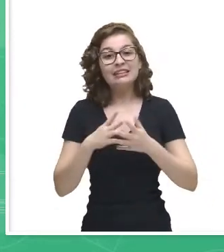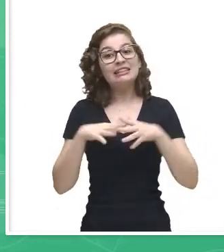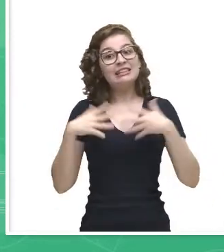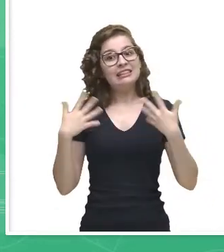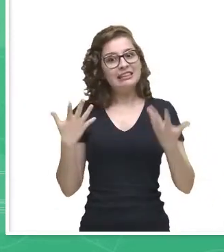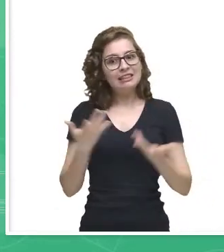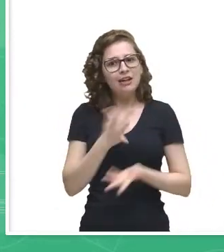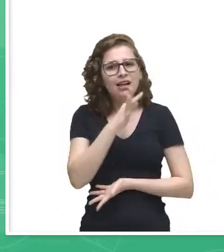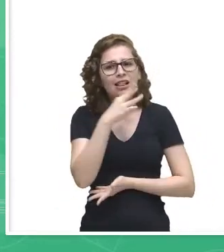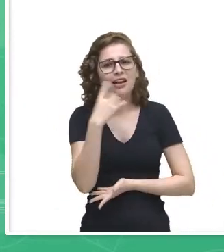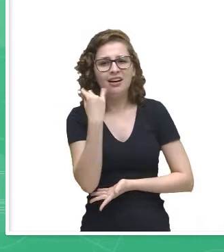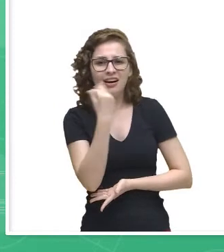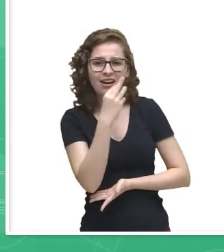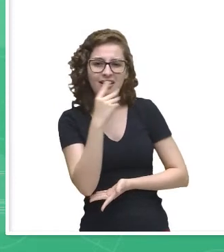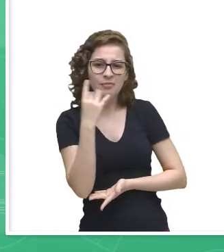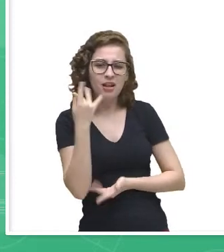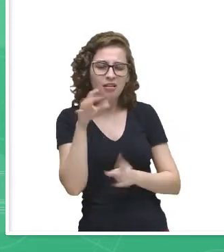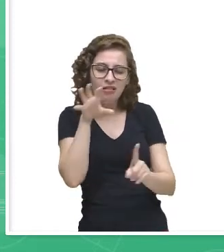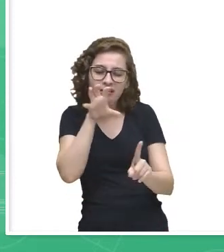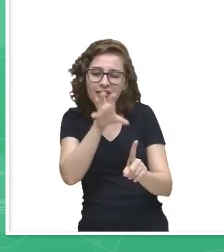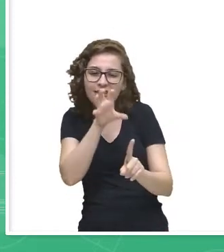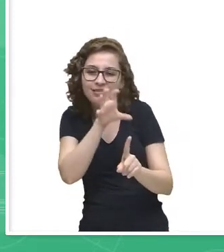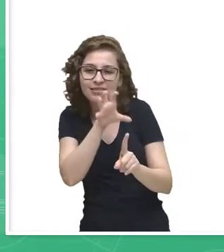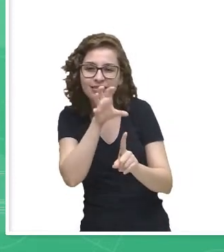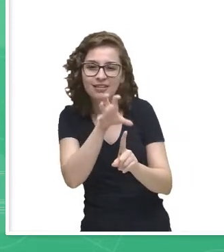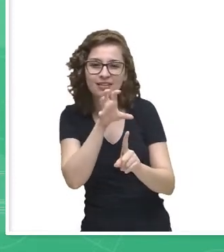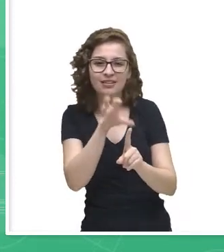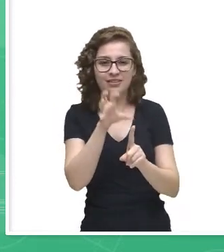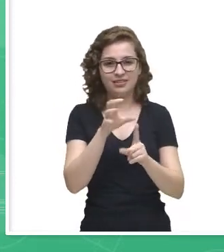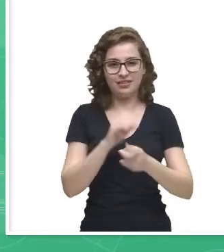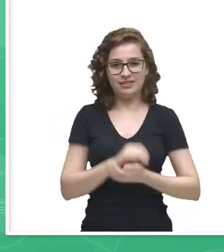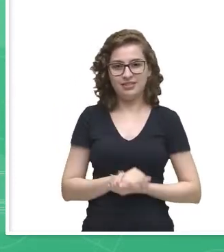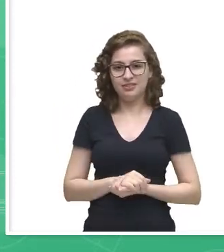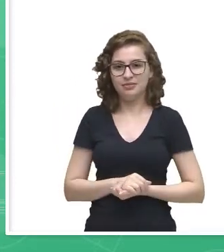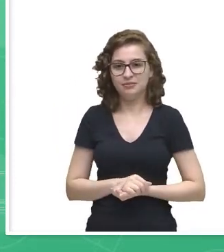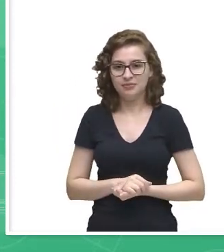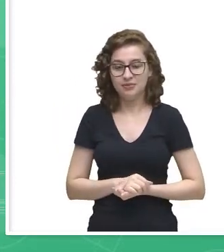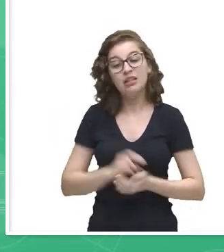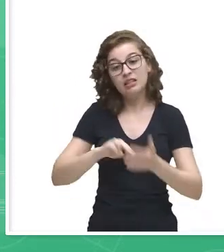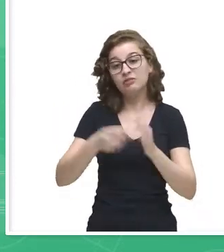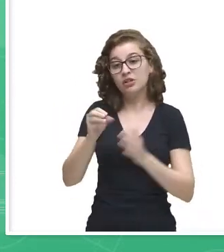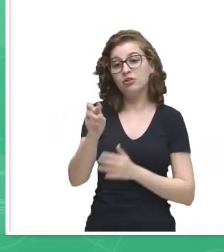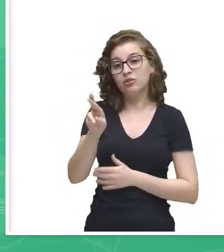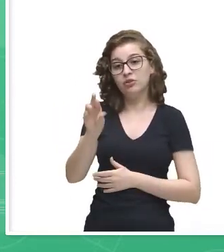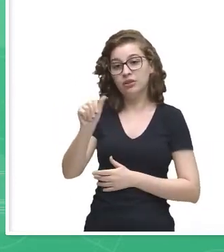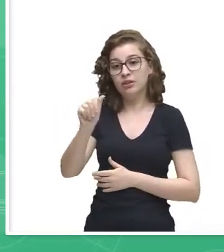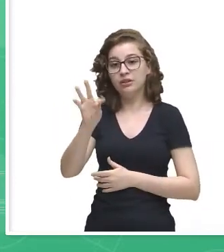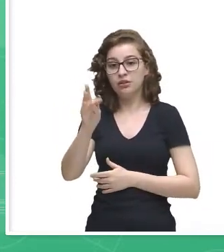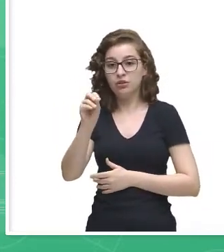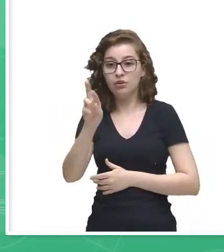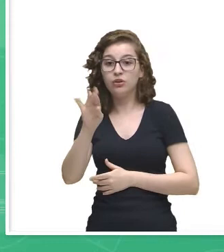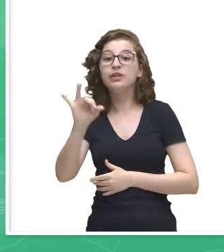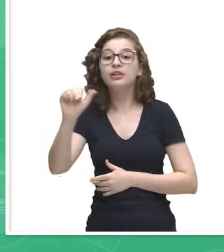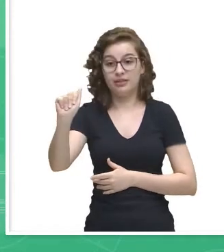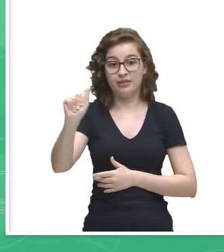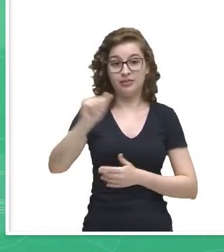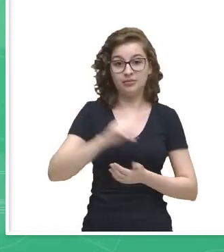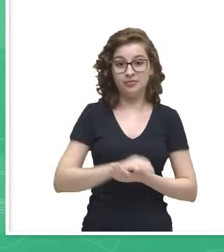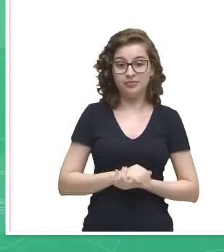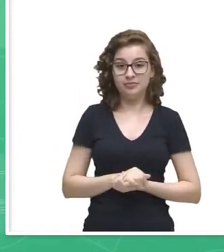de fazer isso através das palavras, isso a gente chama de o dom da oratória. E esses líderes, eles possuíam